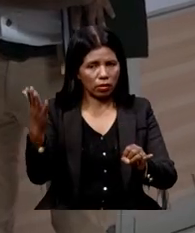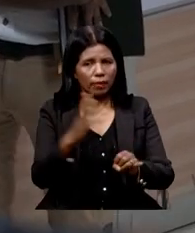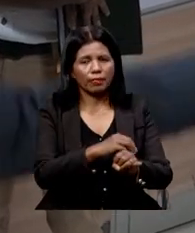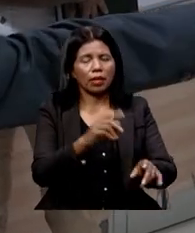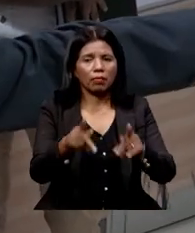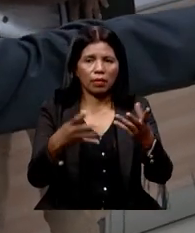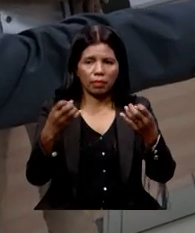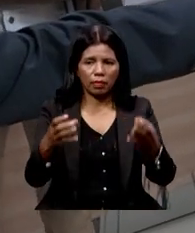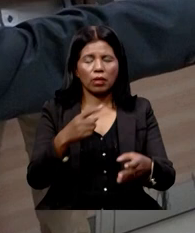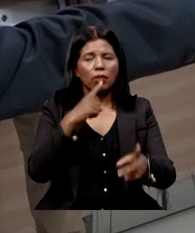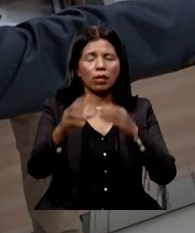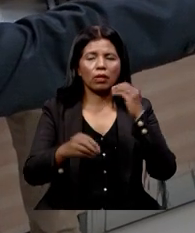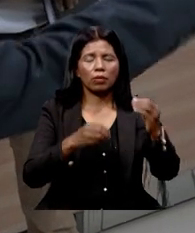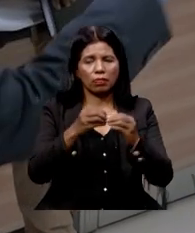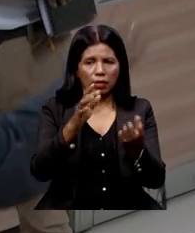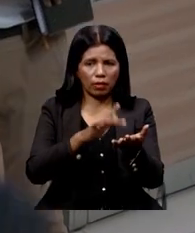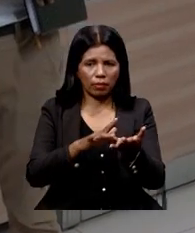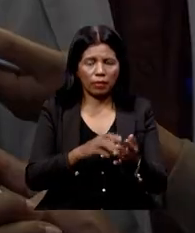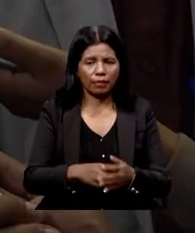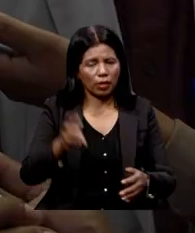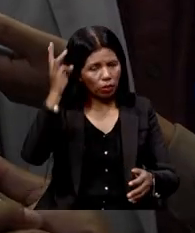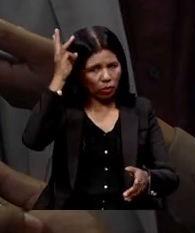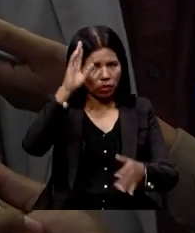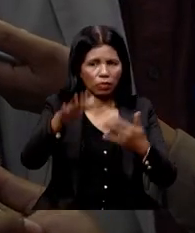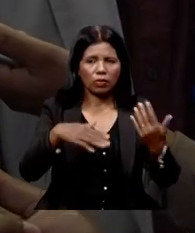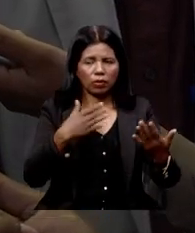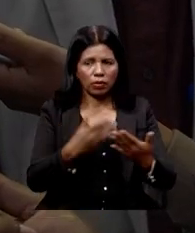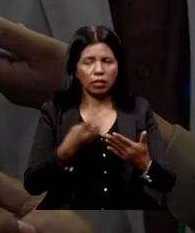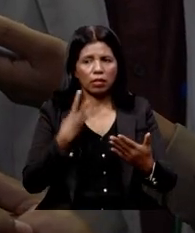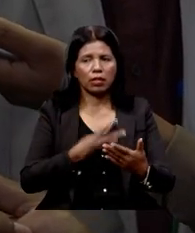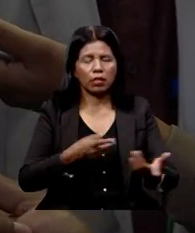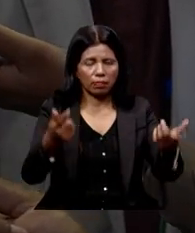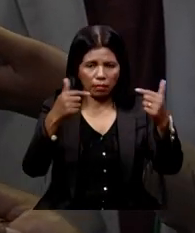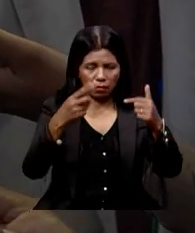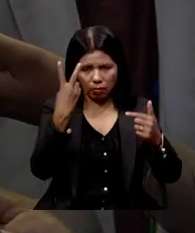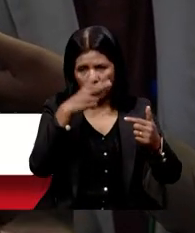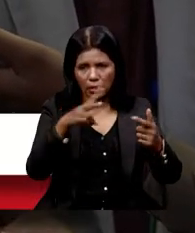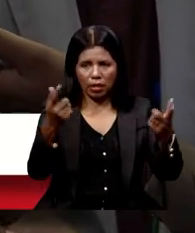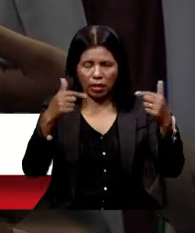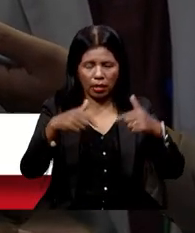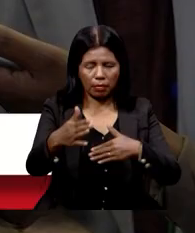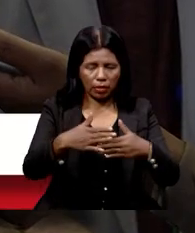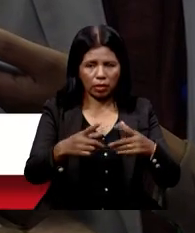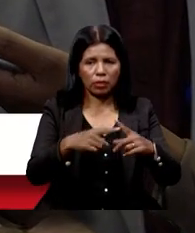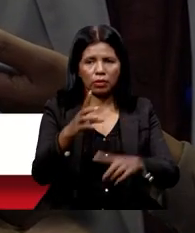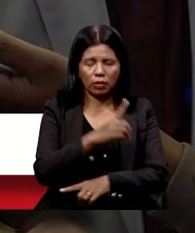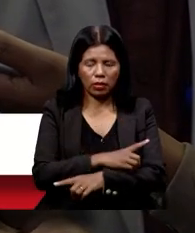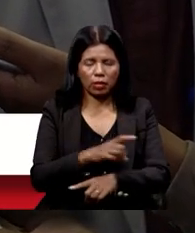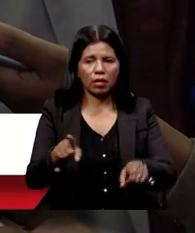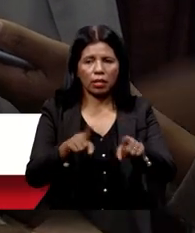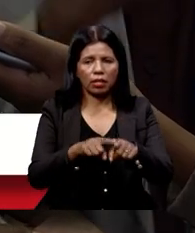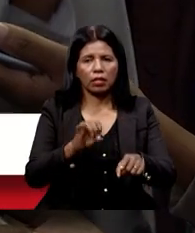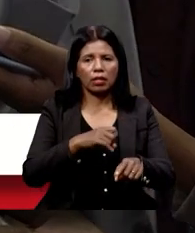ema para questiona con a ba a hemoro. Preocupação ser ne, e também haré, basic, nomas oin, na nesse comissário explicou